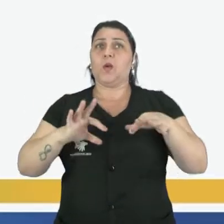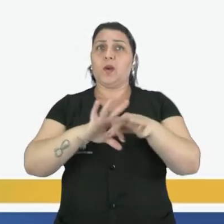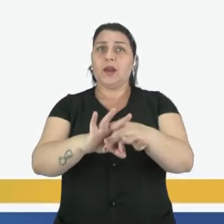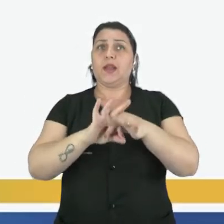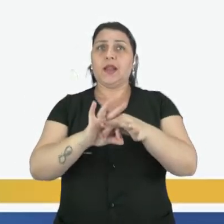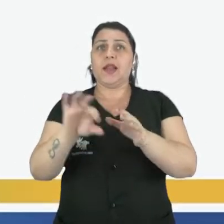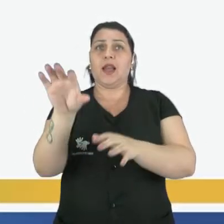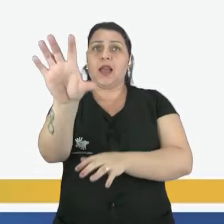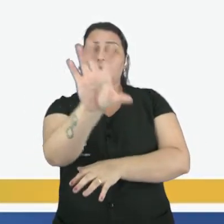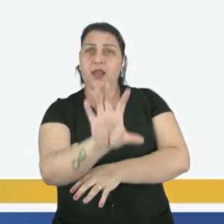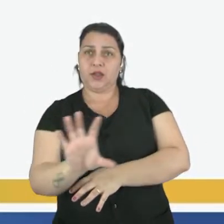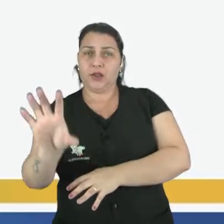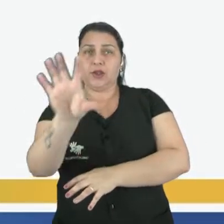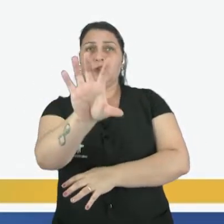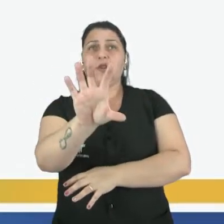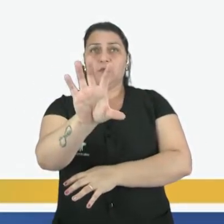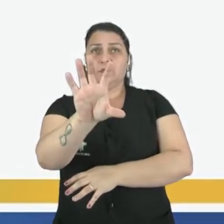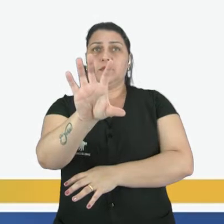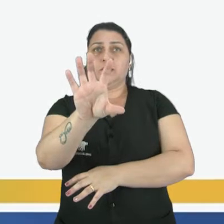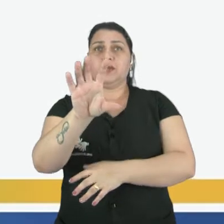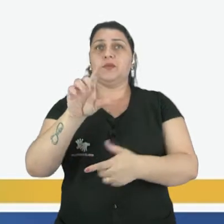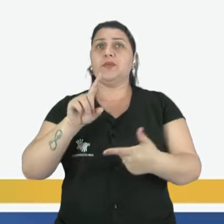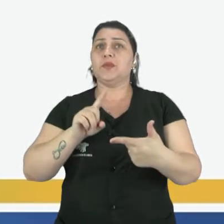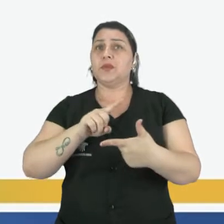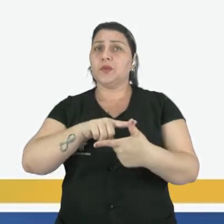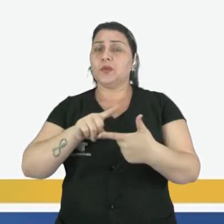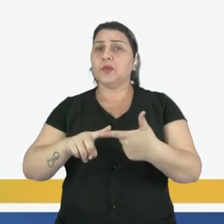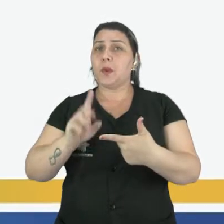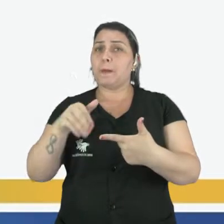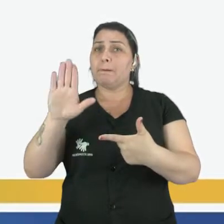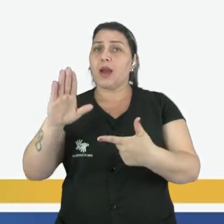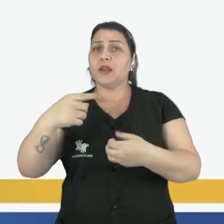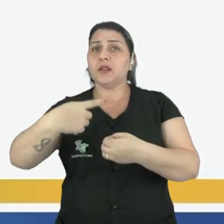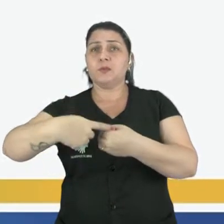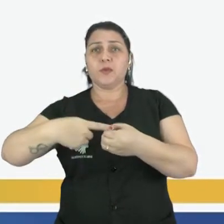ver no decorrer da nossa aula de hoje. Então acompanha comigo.